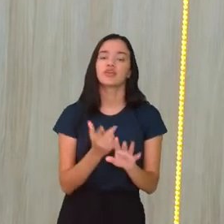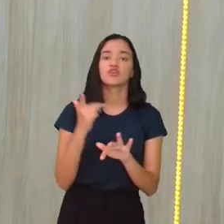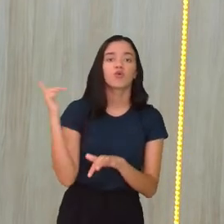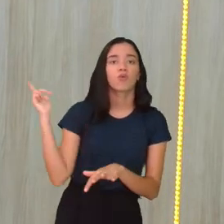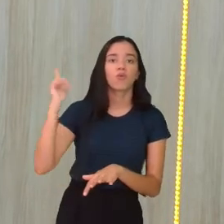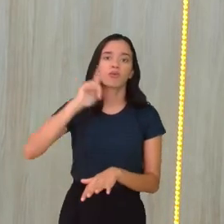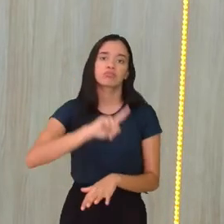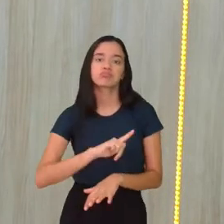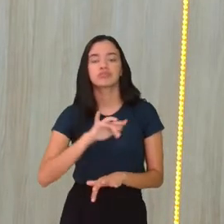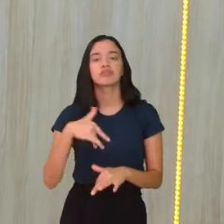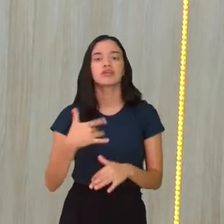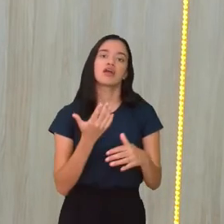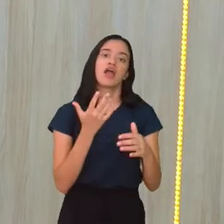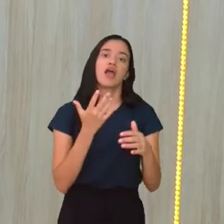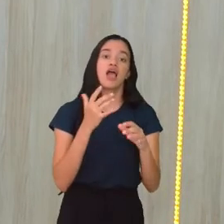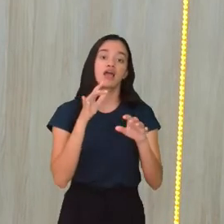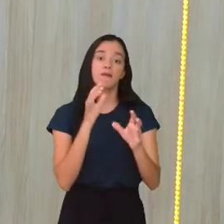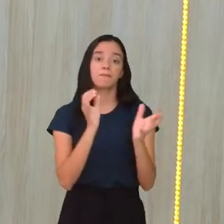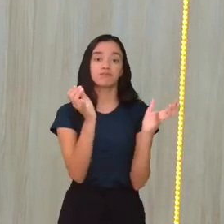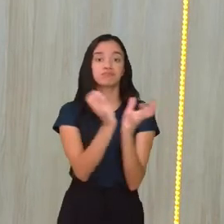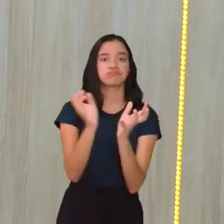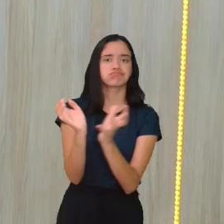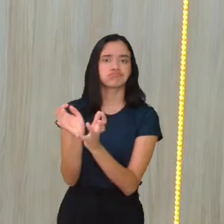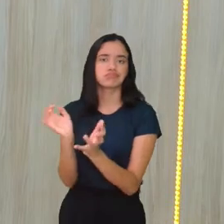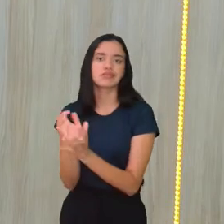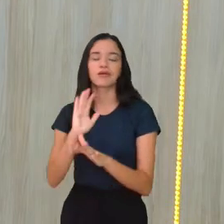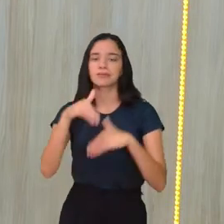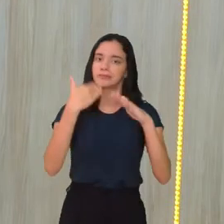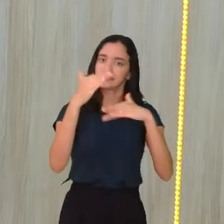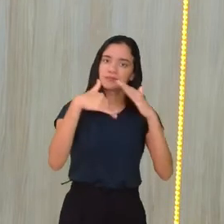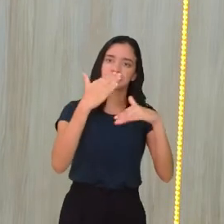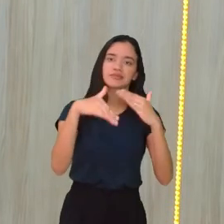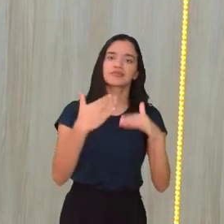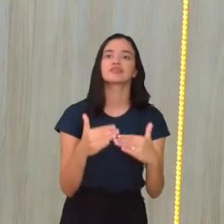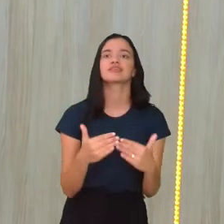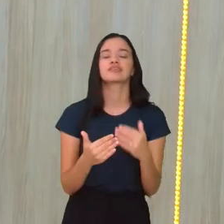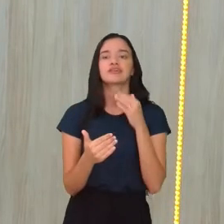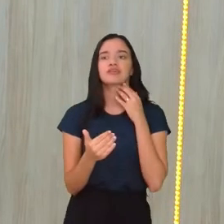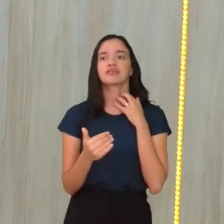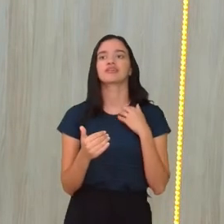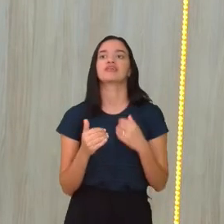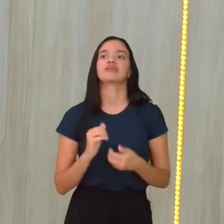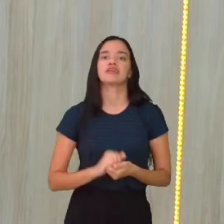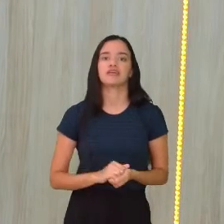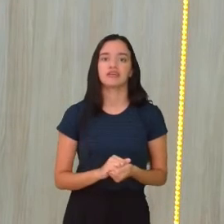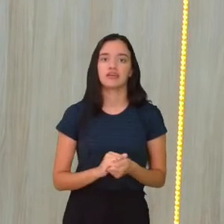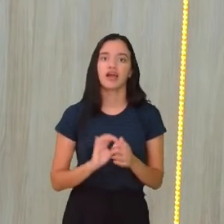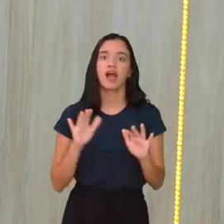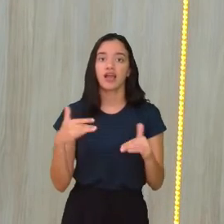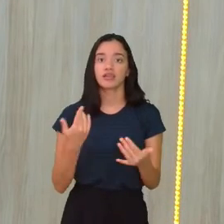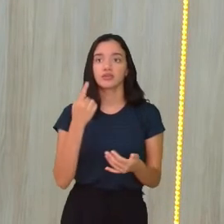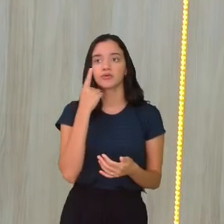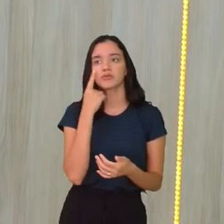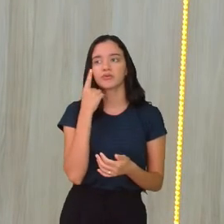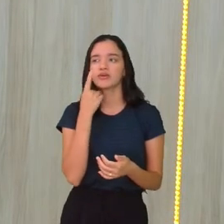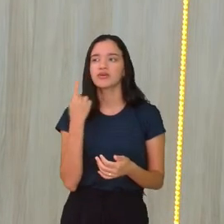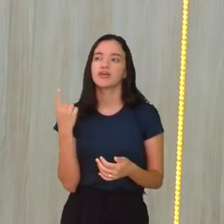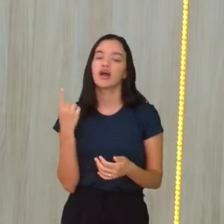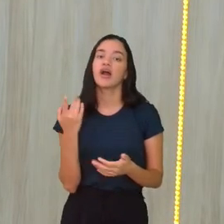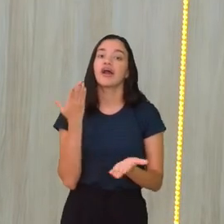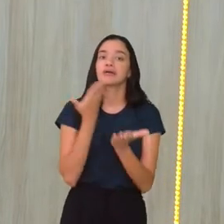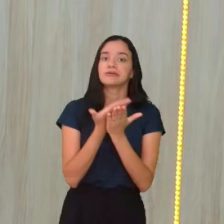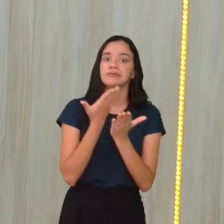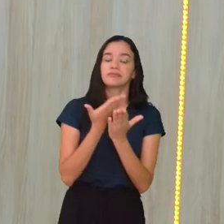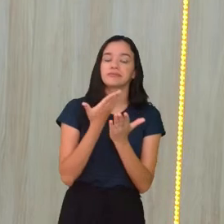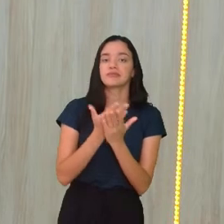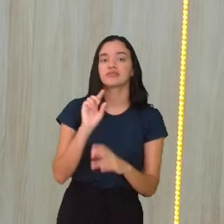conseguem aí formar as federações e, consequentemente, as confederações. Então, na